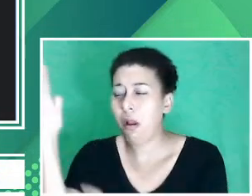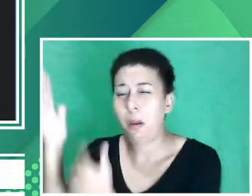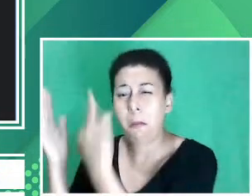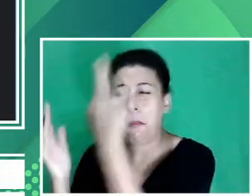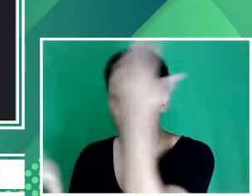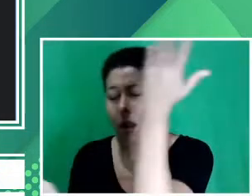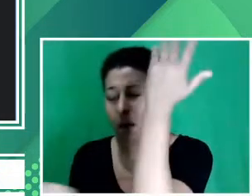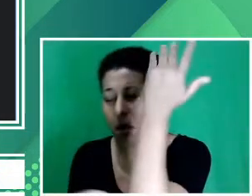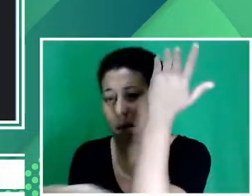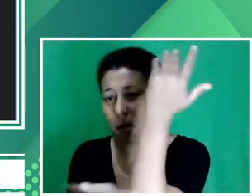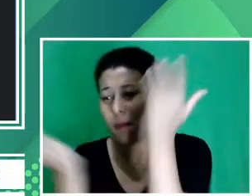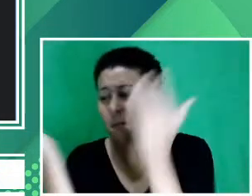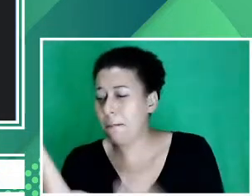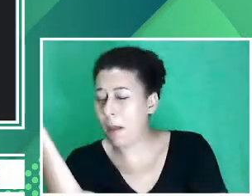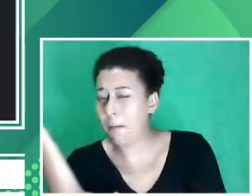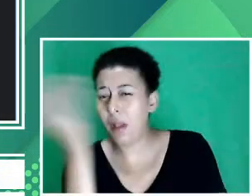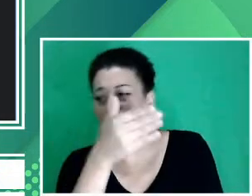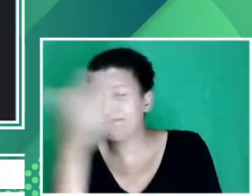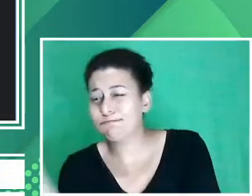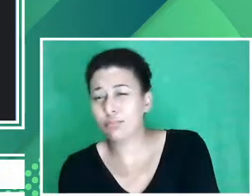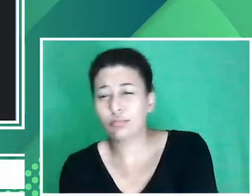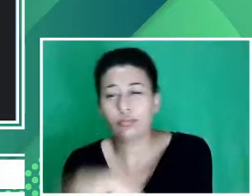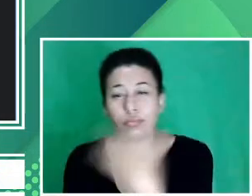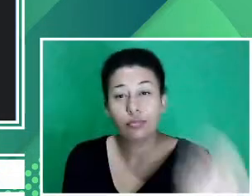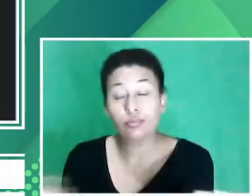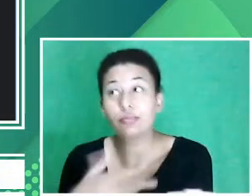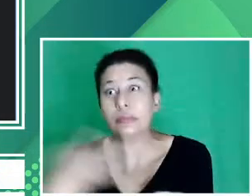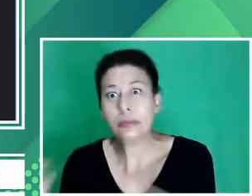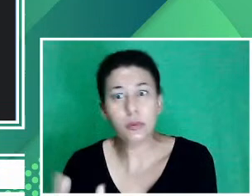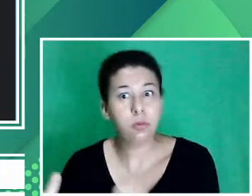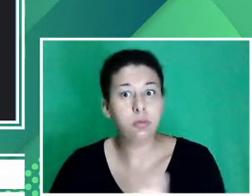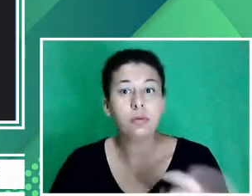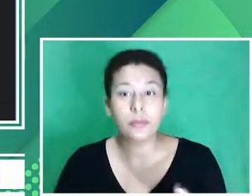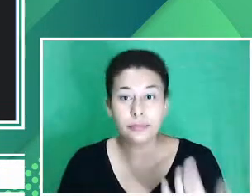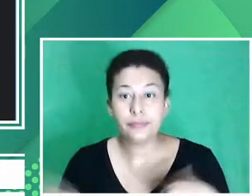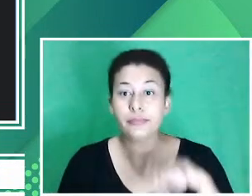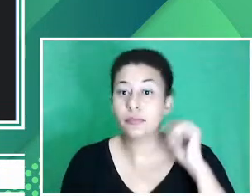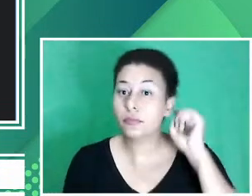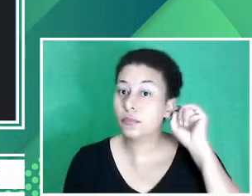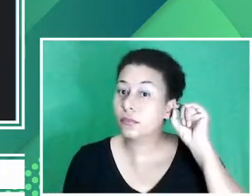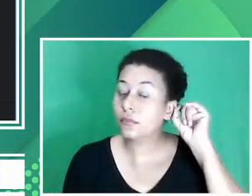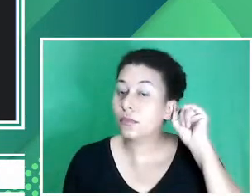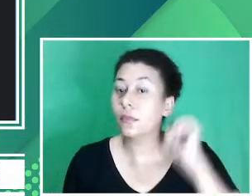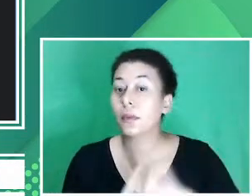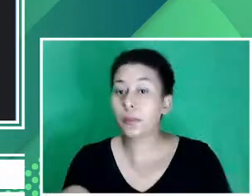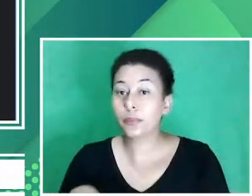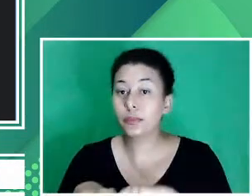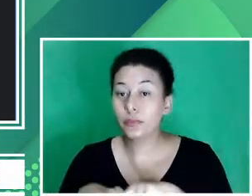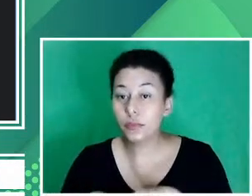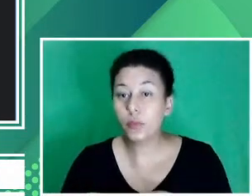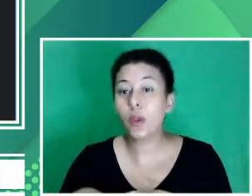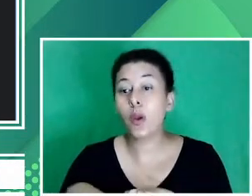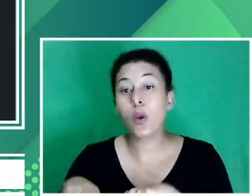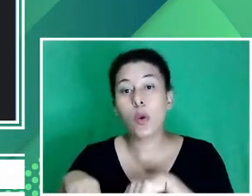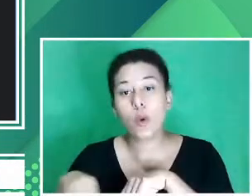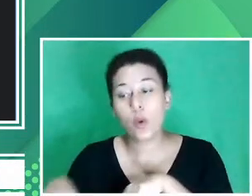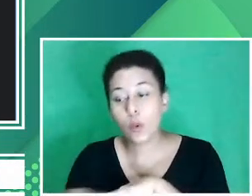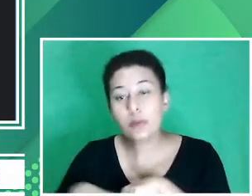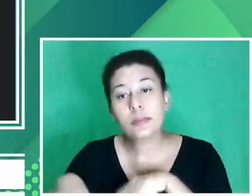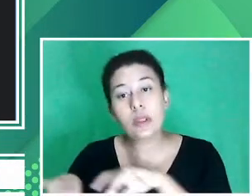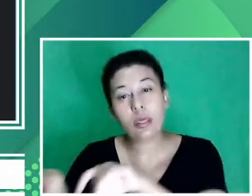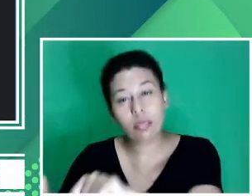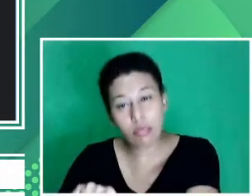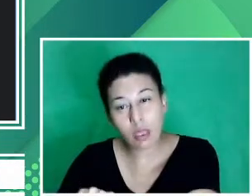dessa forma o território 7 de setembro do povo Paité Suruí tem recebido